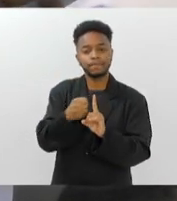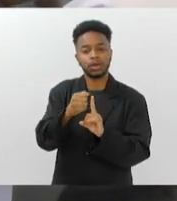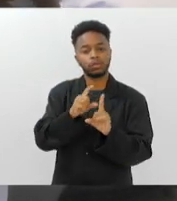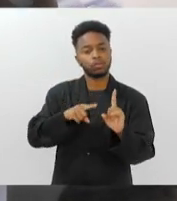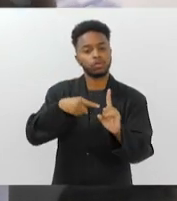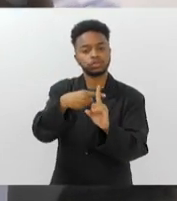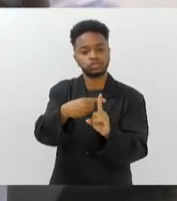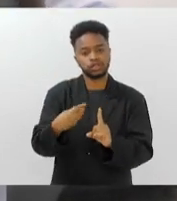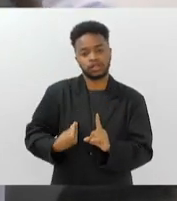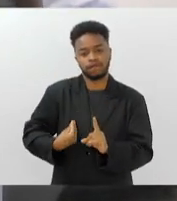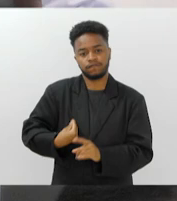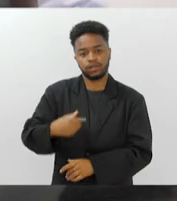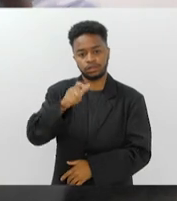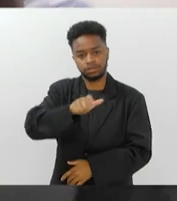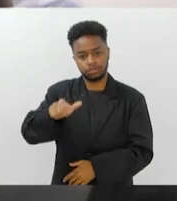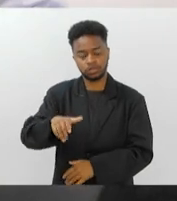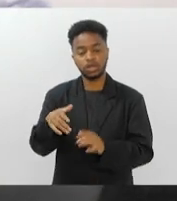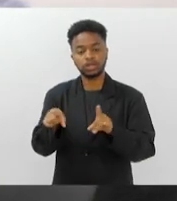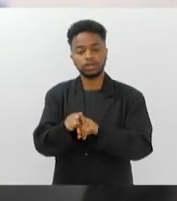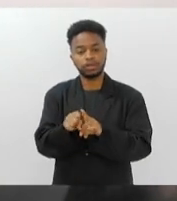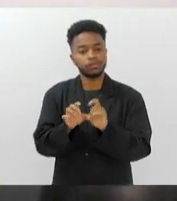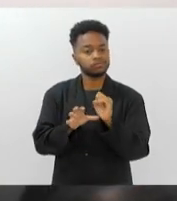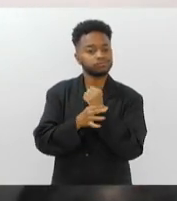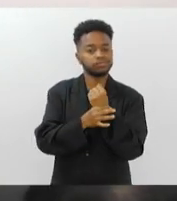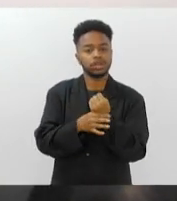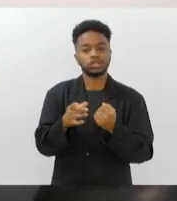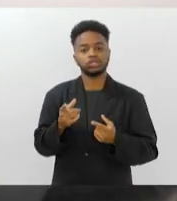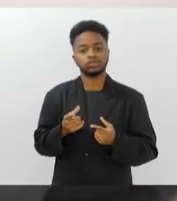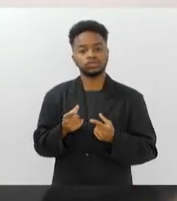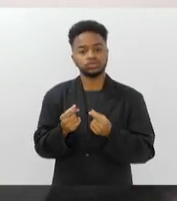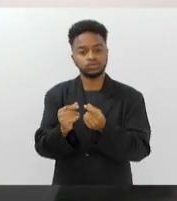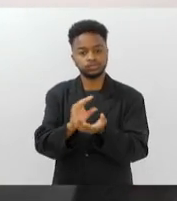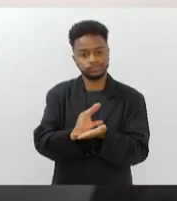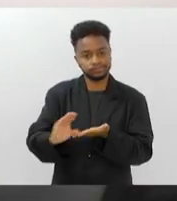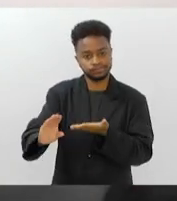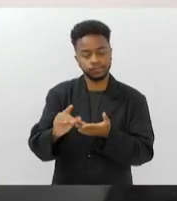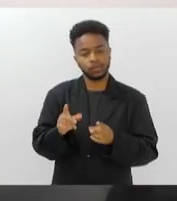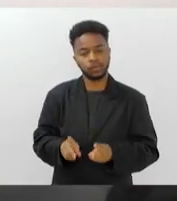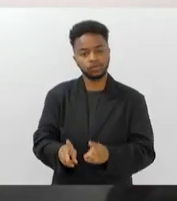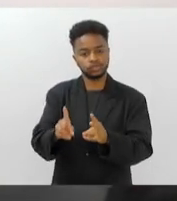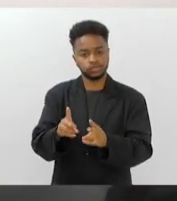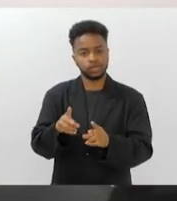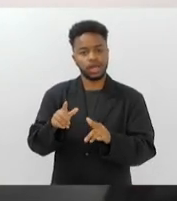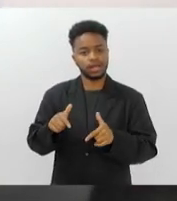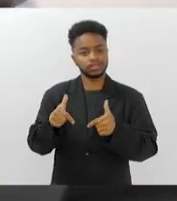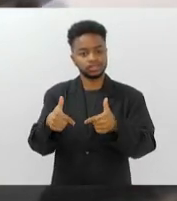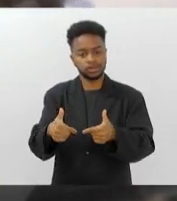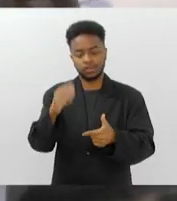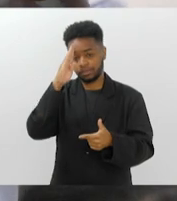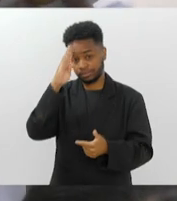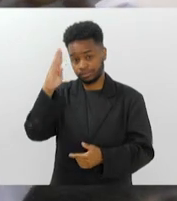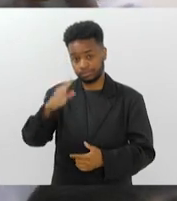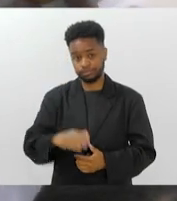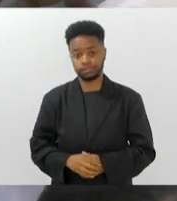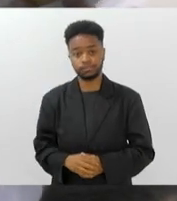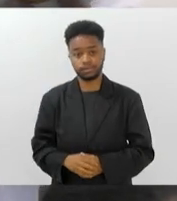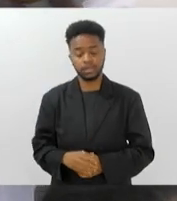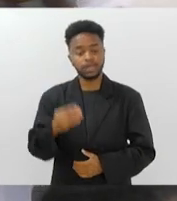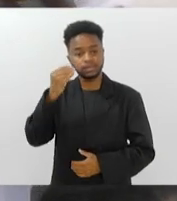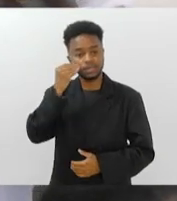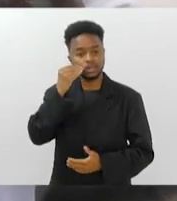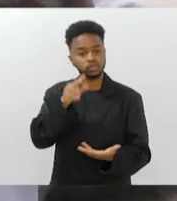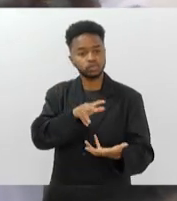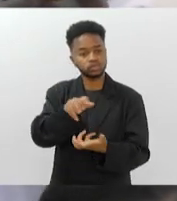pessoas a garantia de recursos para manter e ampliar essas ações é imprescidível para a